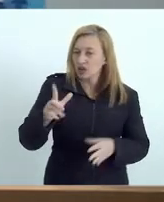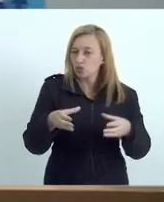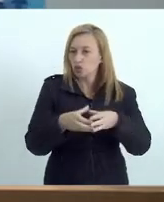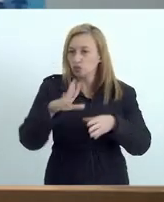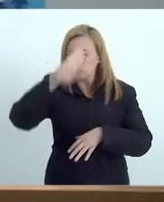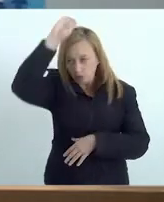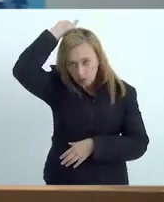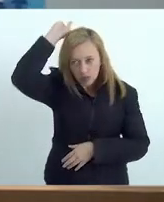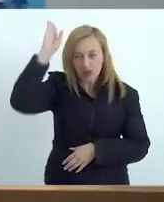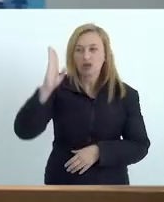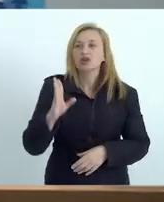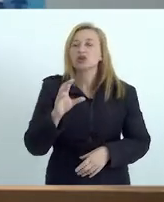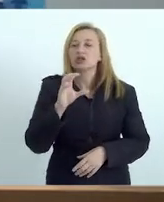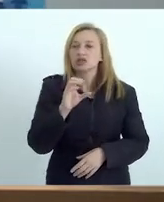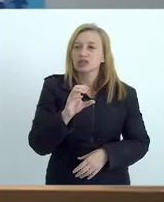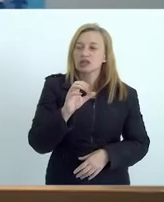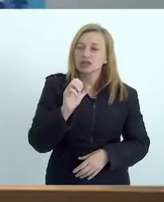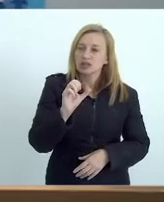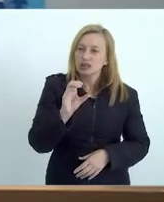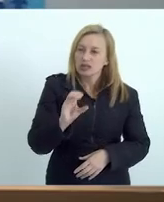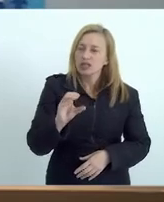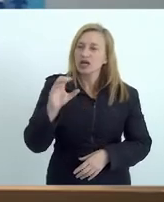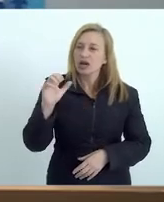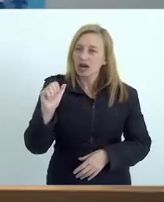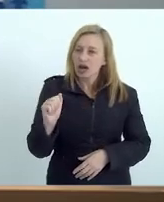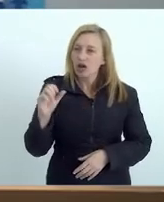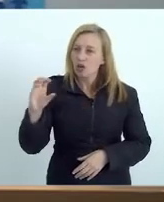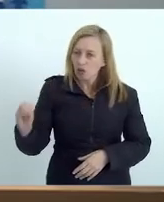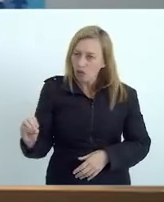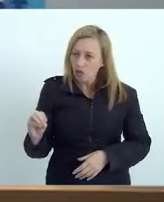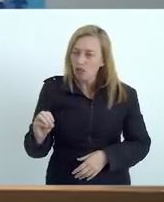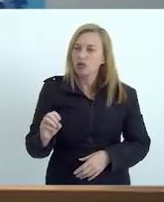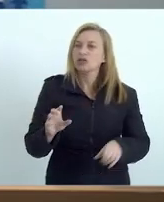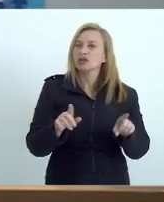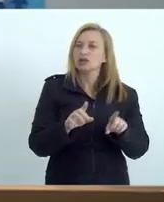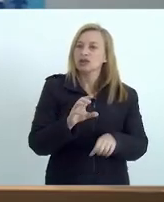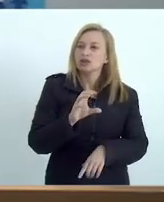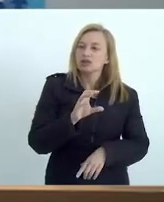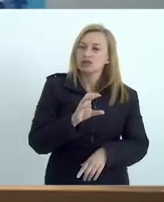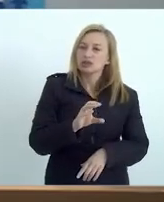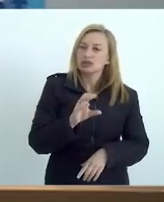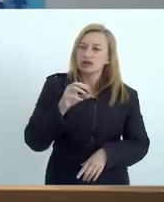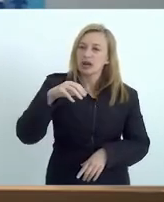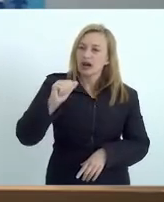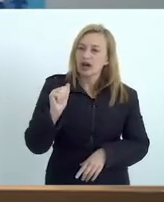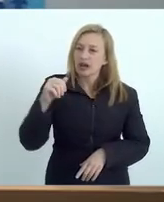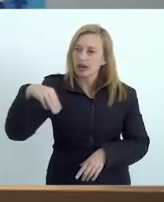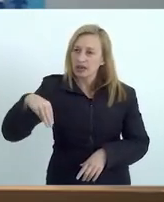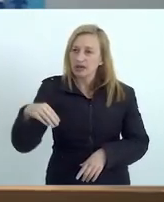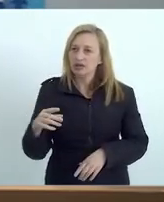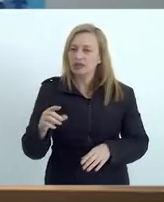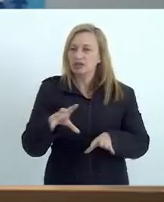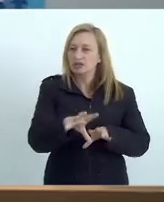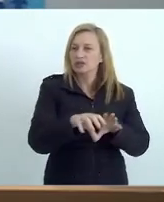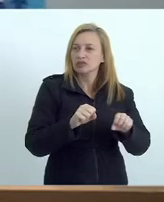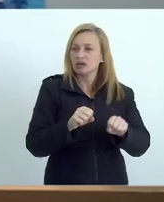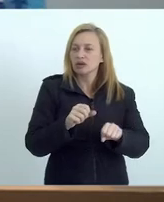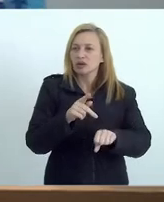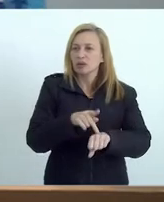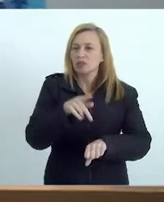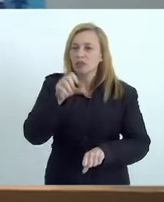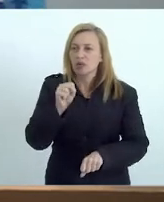de Bombeiros tanto os seus esbm o céu ó vai sair com mês com vai sair com diploma de pós-graduação